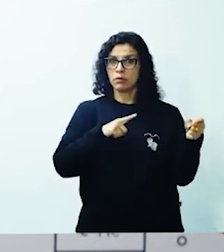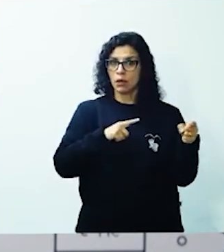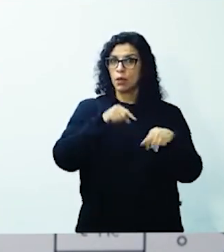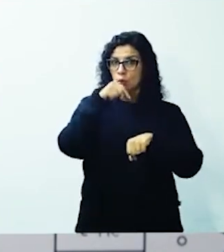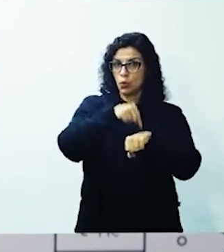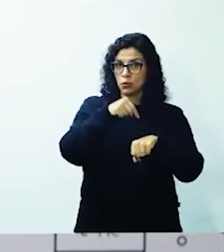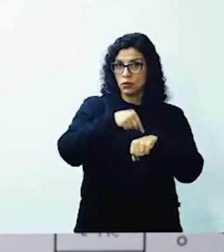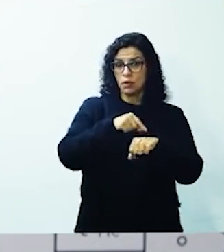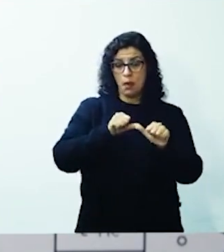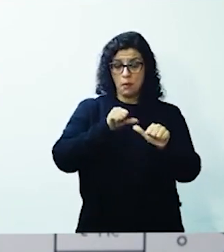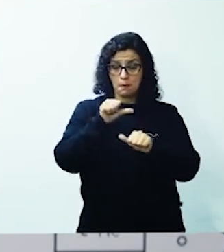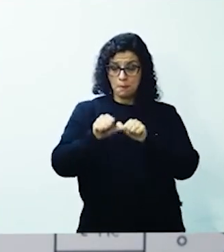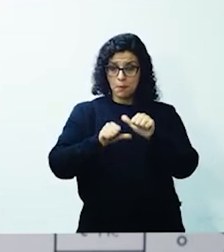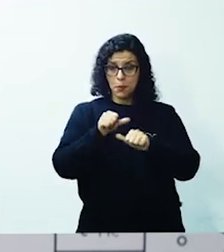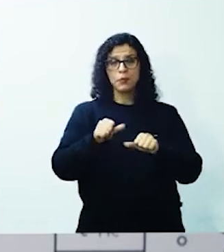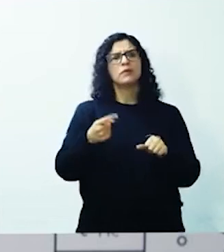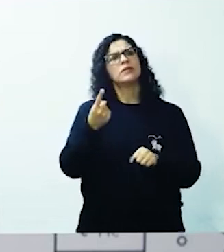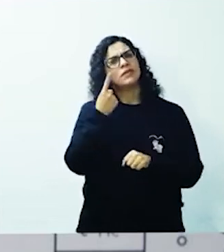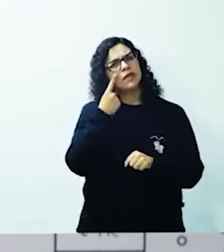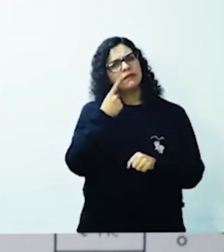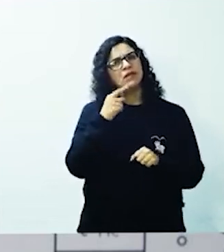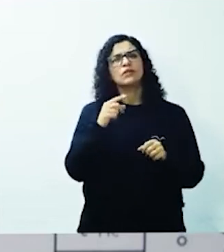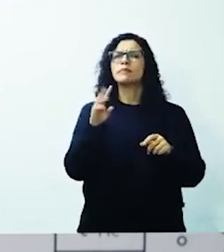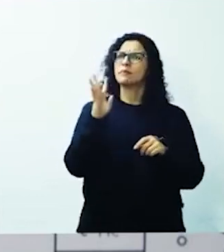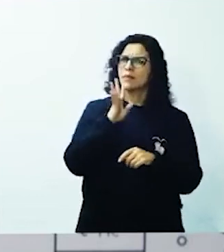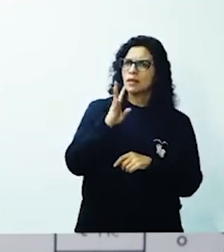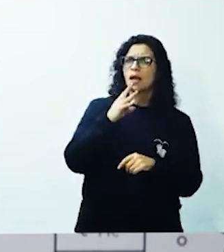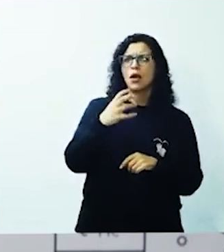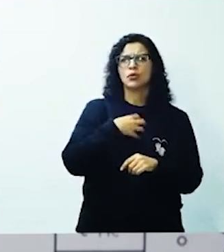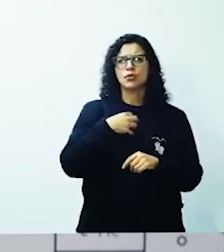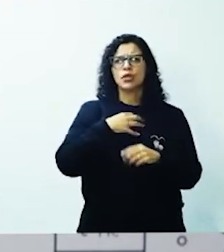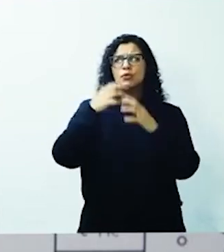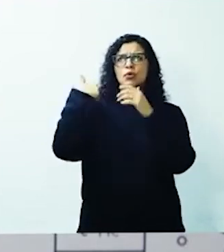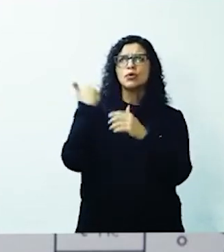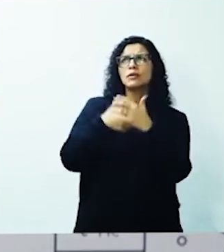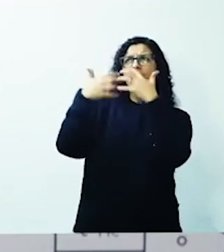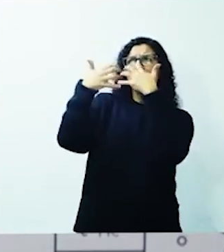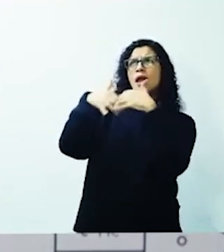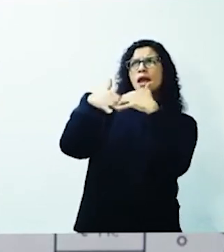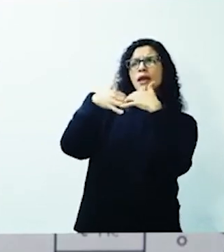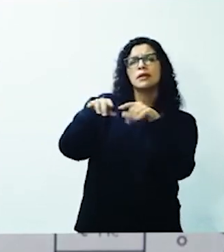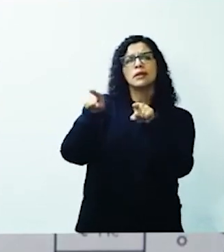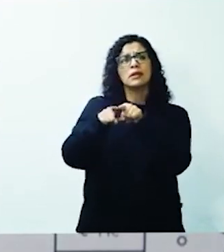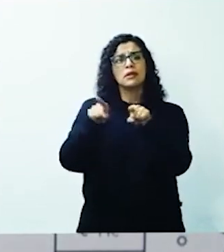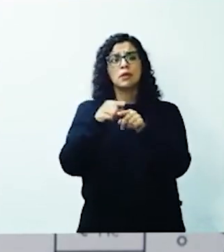com que essas mudanças. Então, muito bacana essas reflexões, a